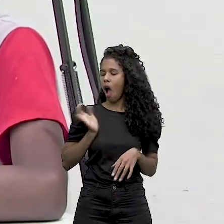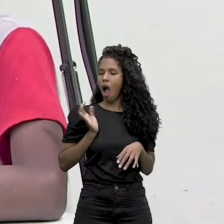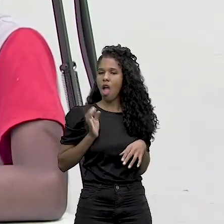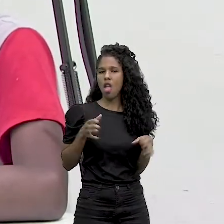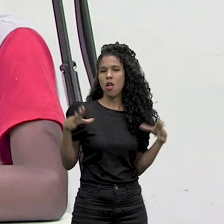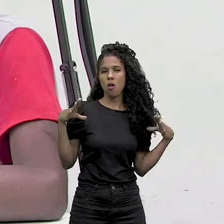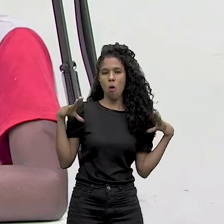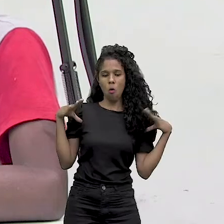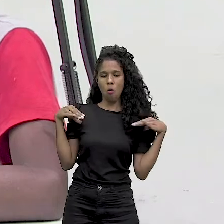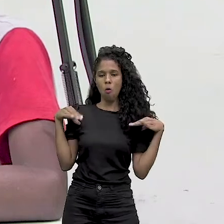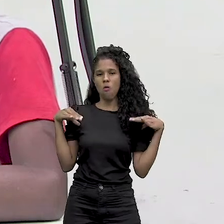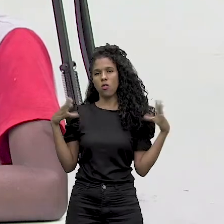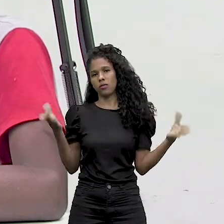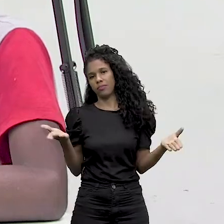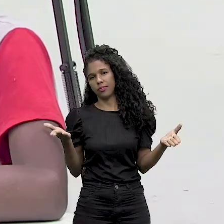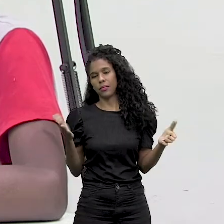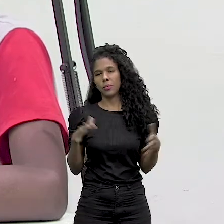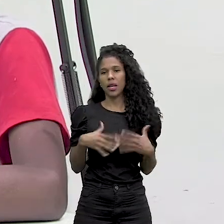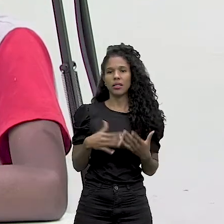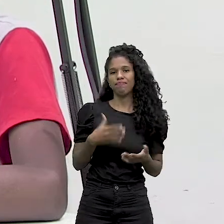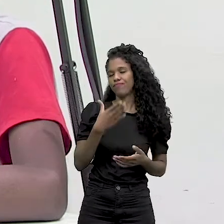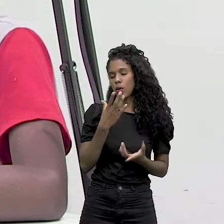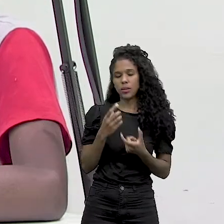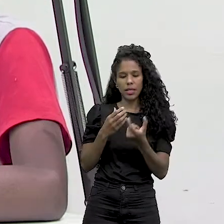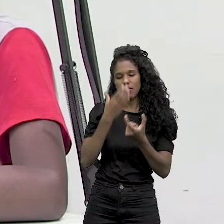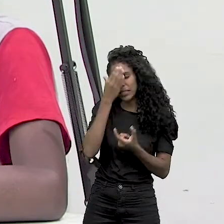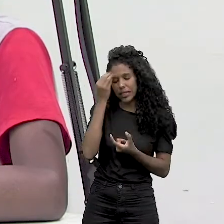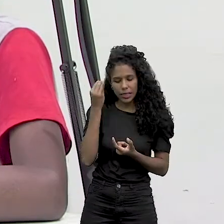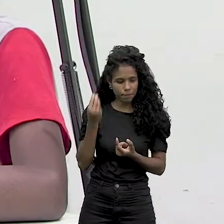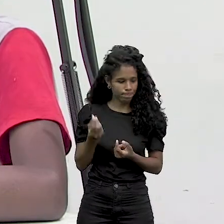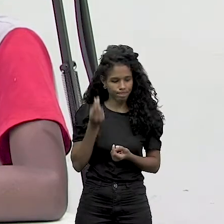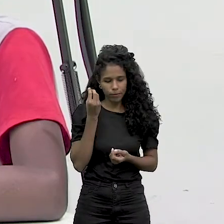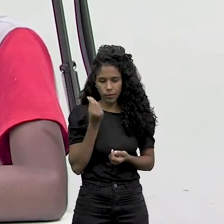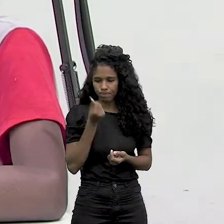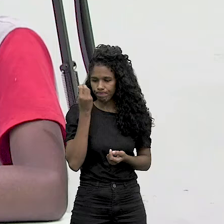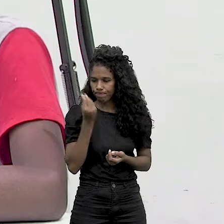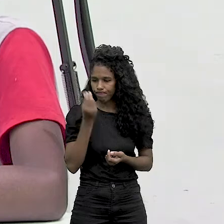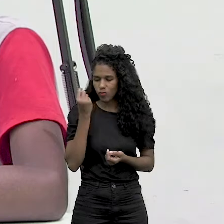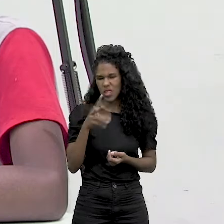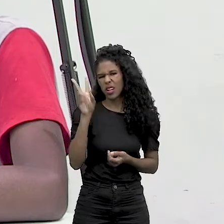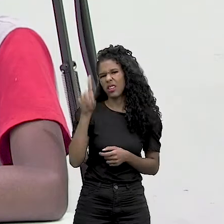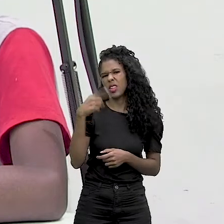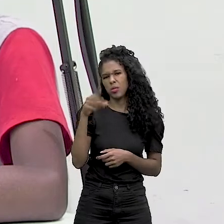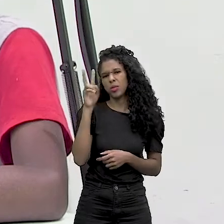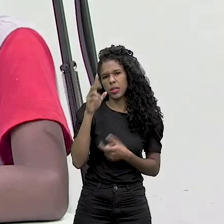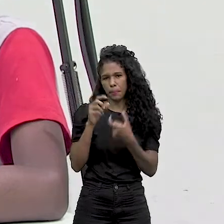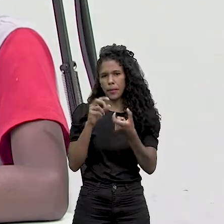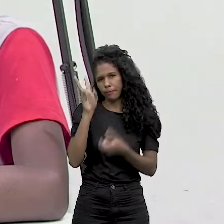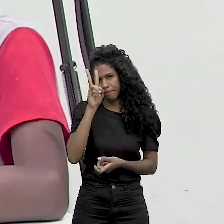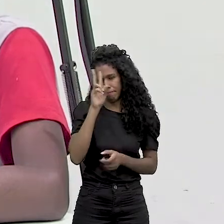a palavra, gente. É algo que dá muito... e depois eu lembro da palavra aqui. Eu também... eu